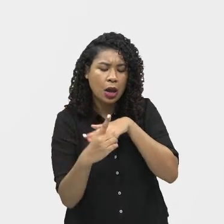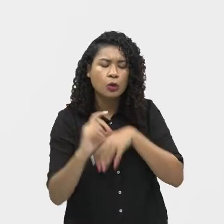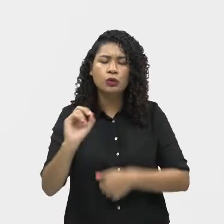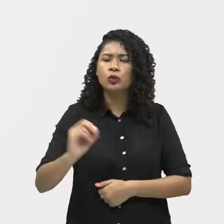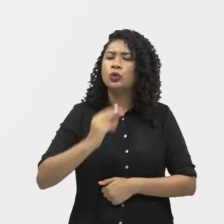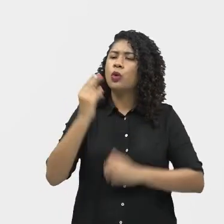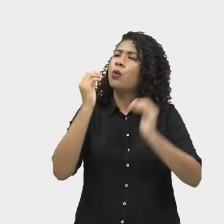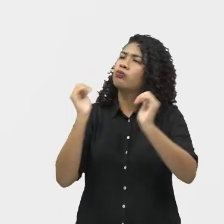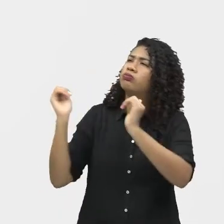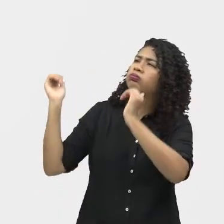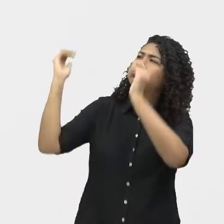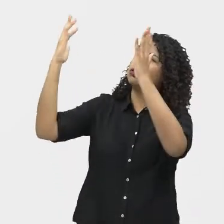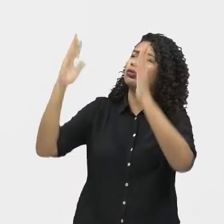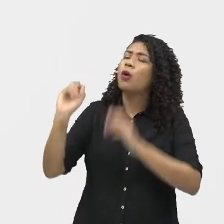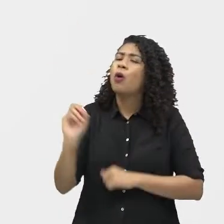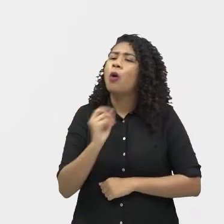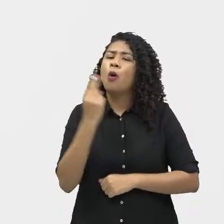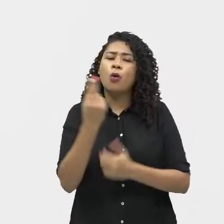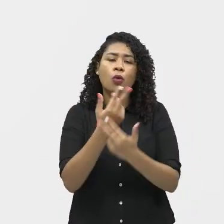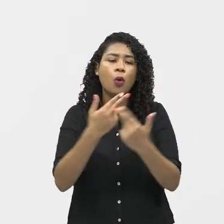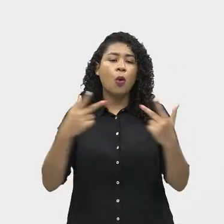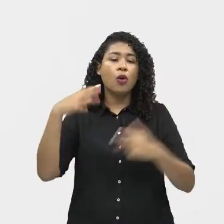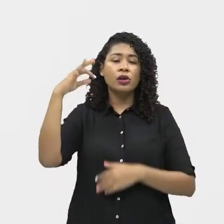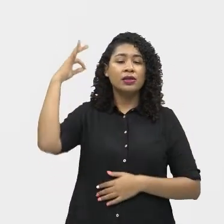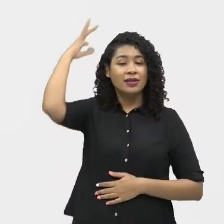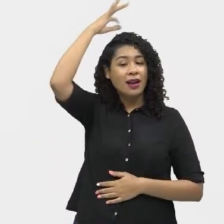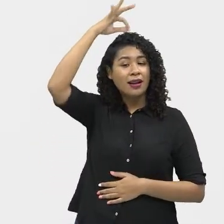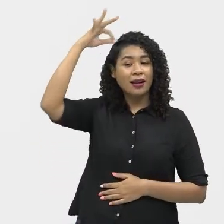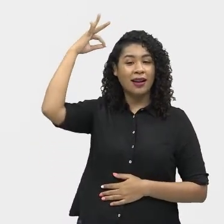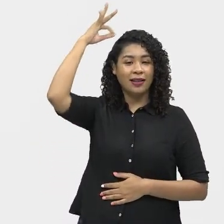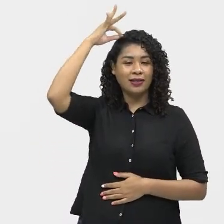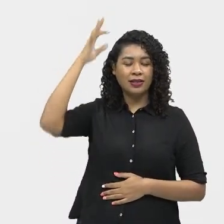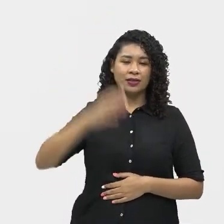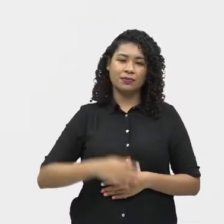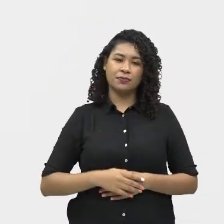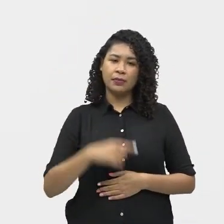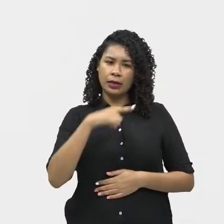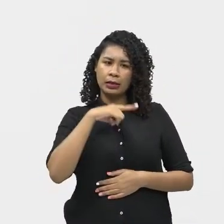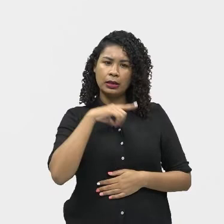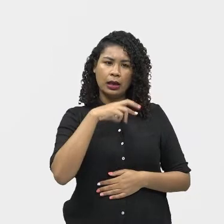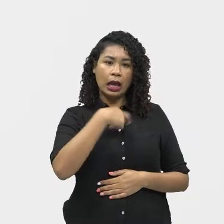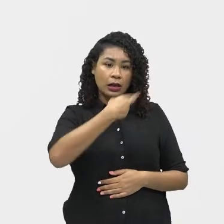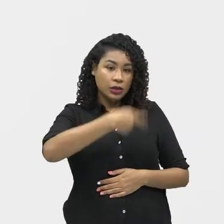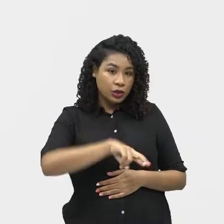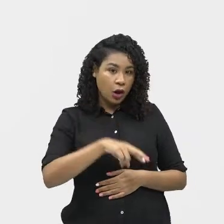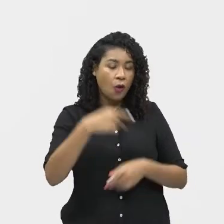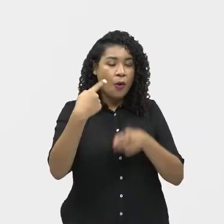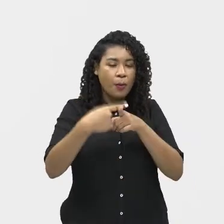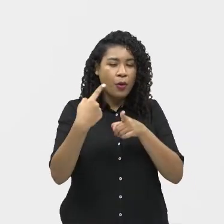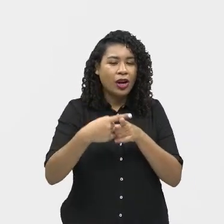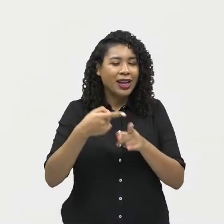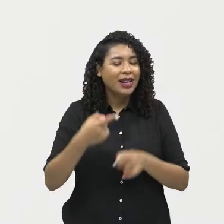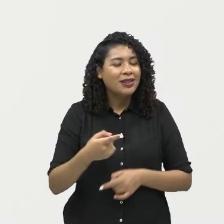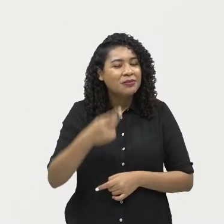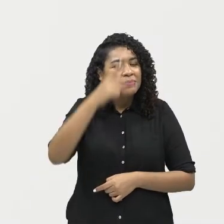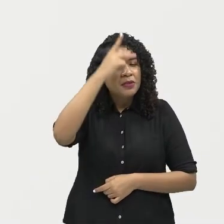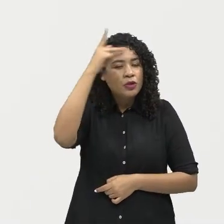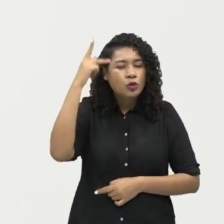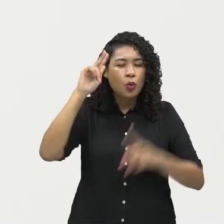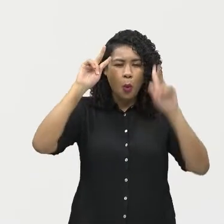ao sagrado. E só existe a religião porque existe a consciência da morte. Olha só que